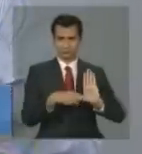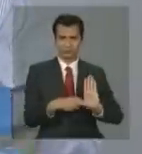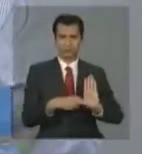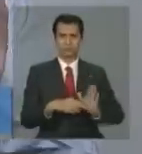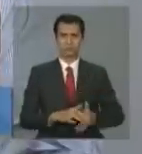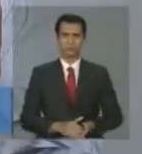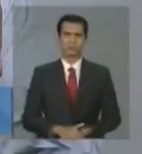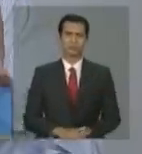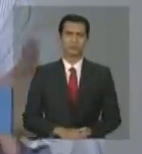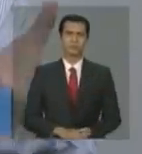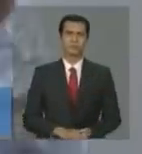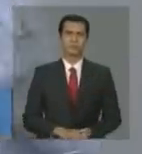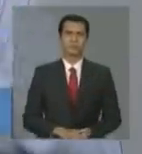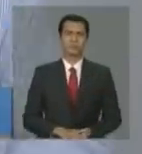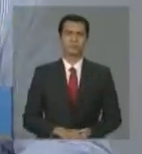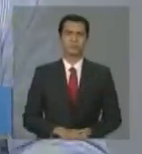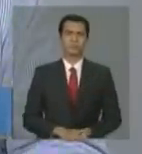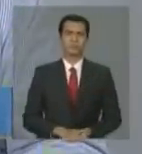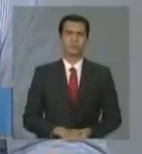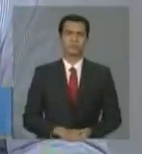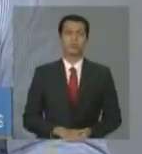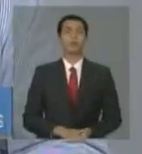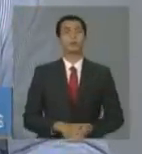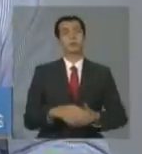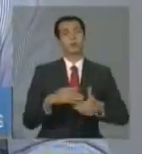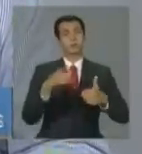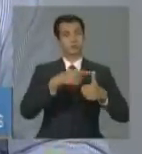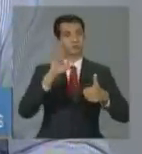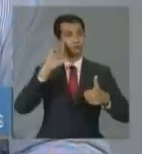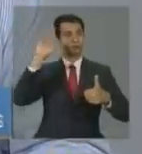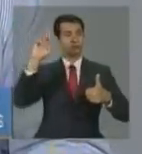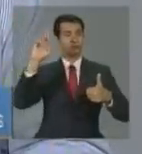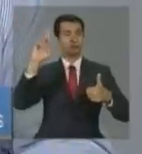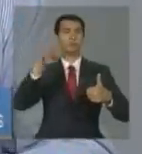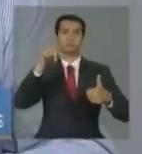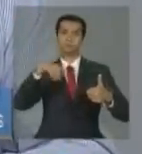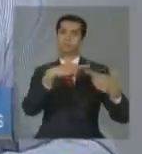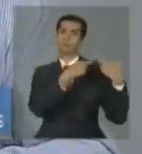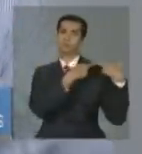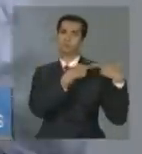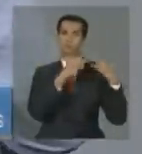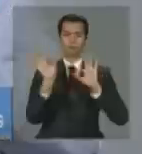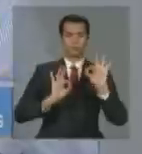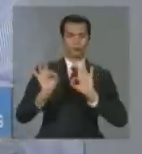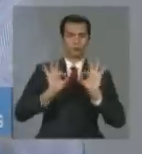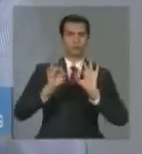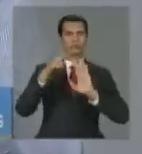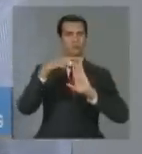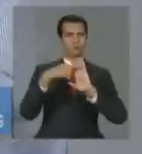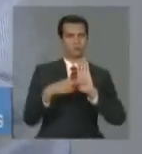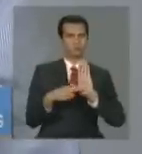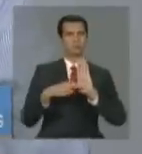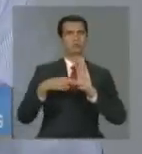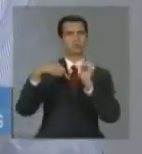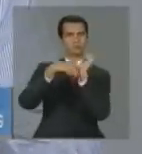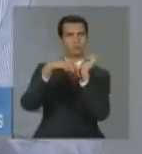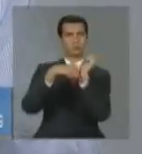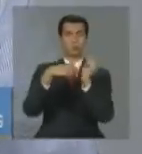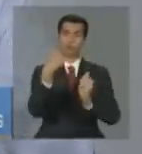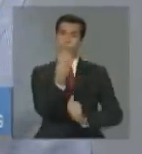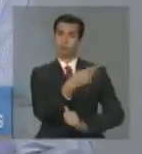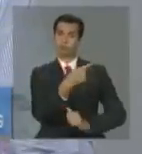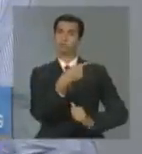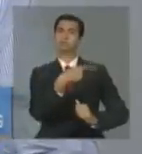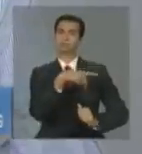a ser o gestor da senha, ele tem todas as responsabilidades de um gestor, certo? Então, isso vai estar previsto na portaria número 15,